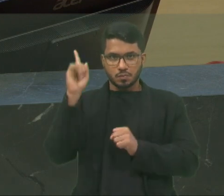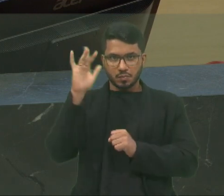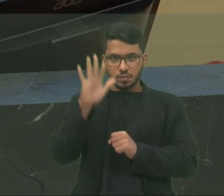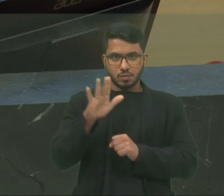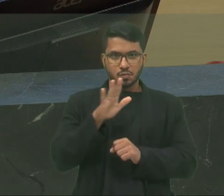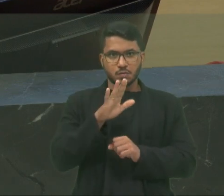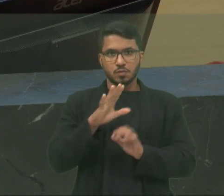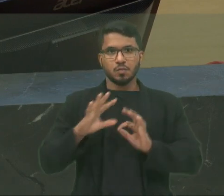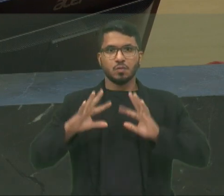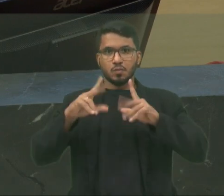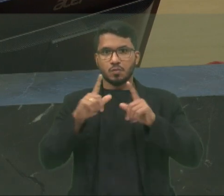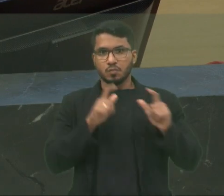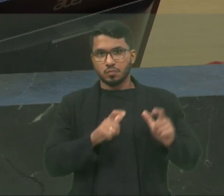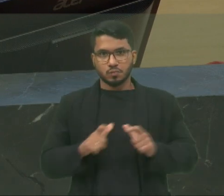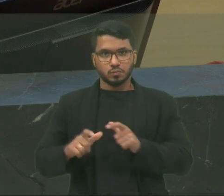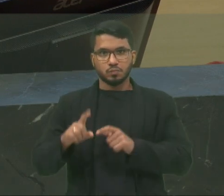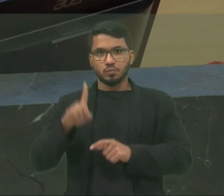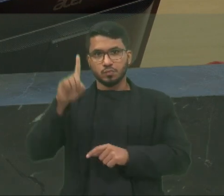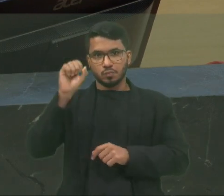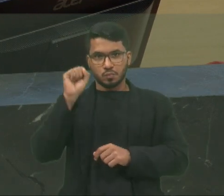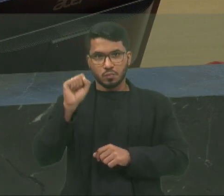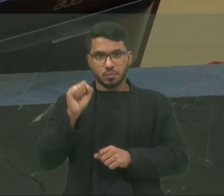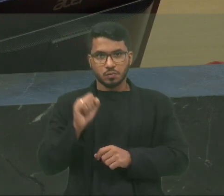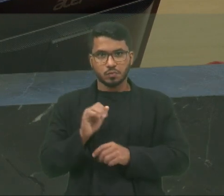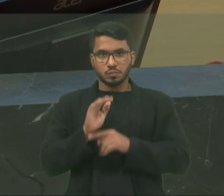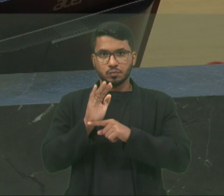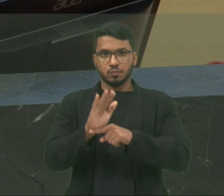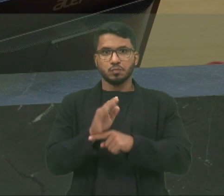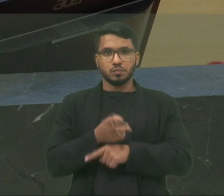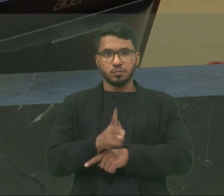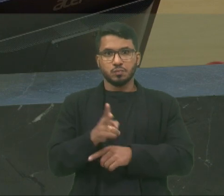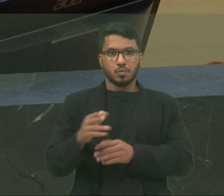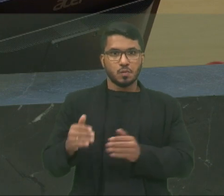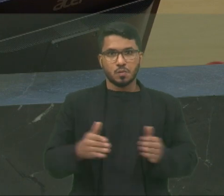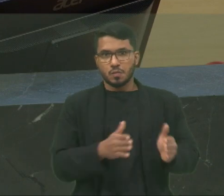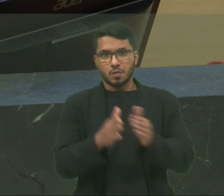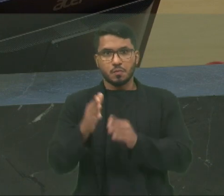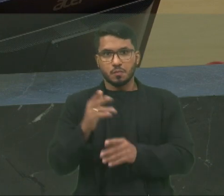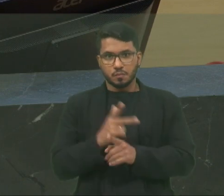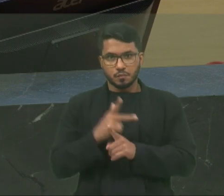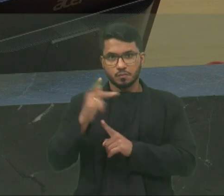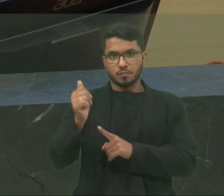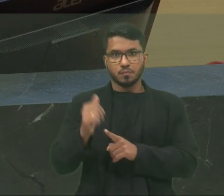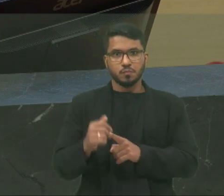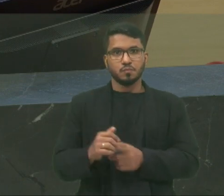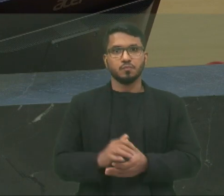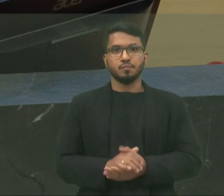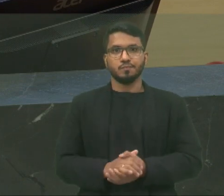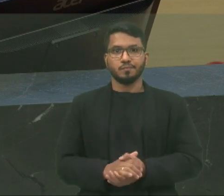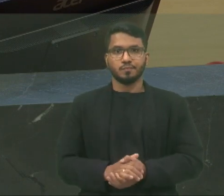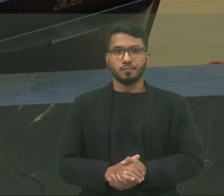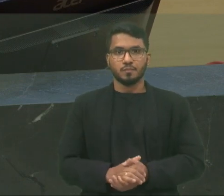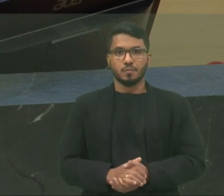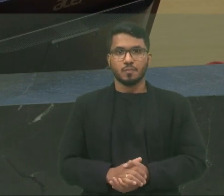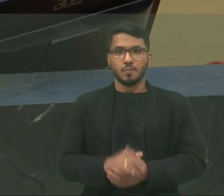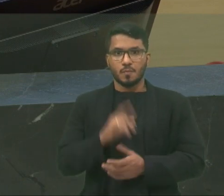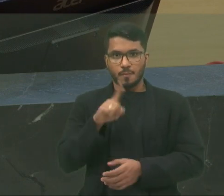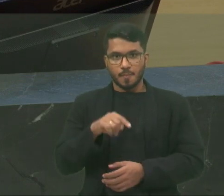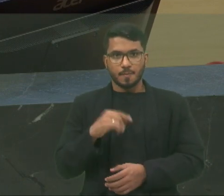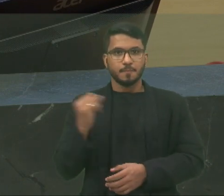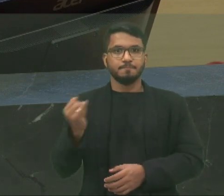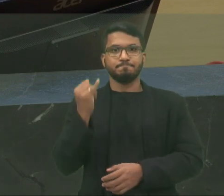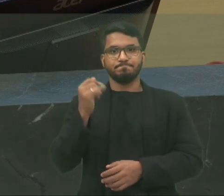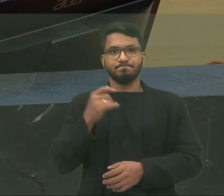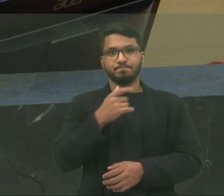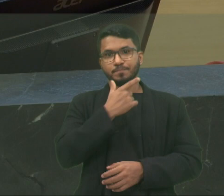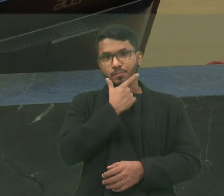os seus desafios e que Deus possa conduzir sempre aos caminhos das vitórias e das conquistas, que é inerente a grandes